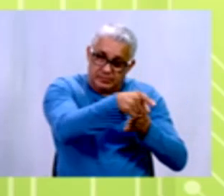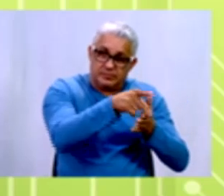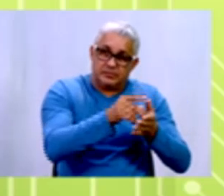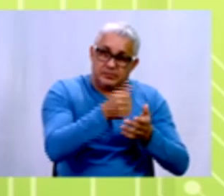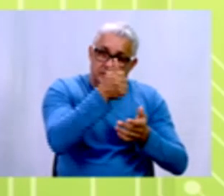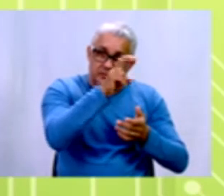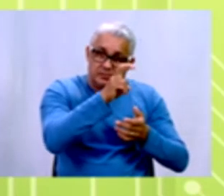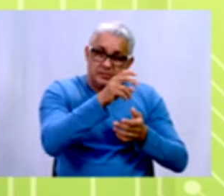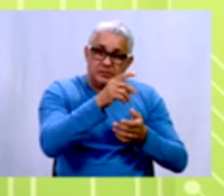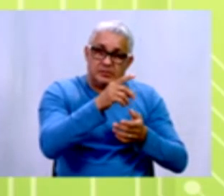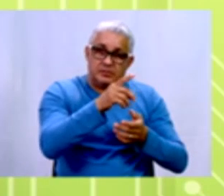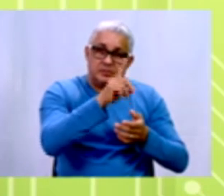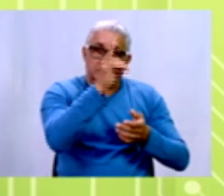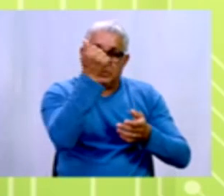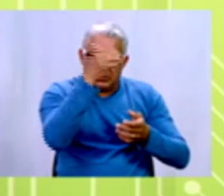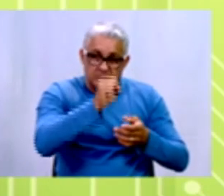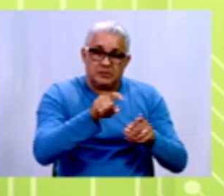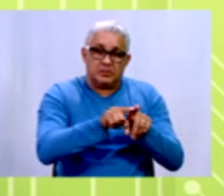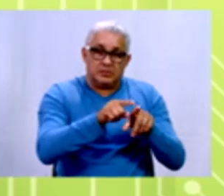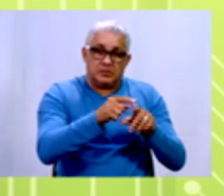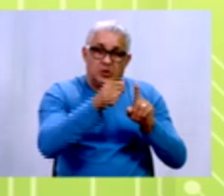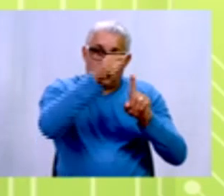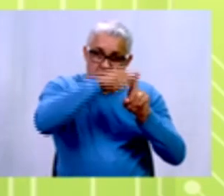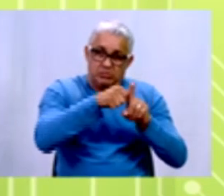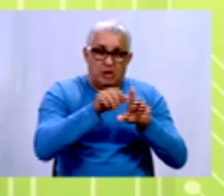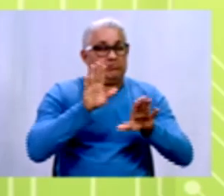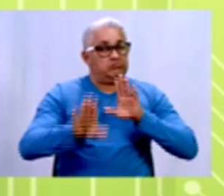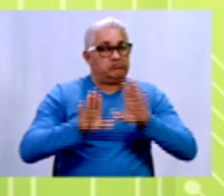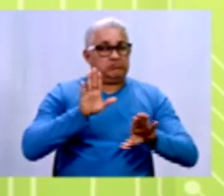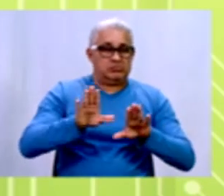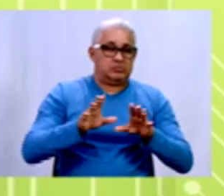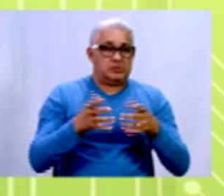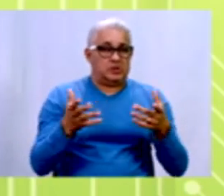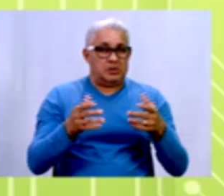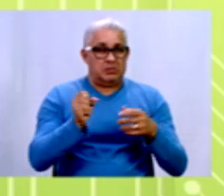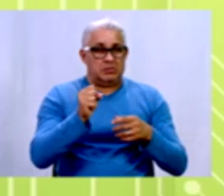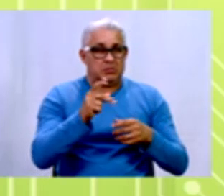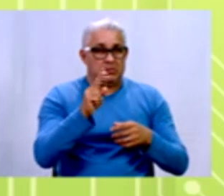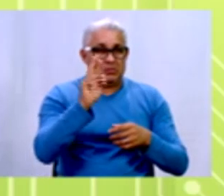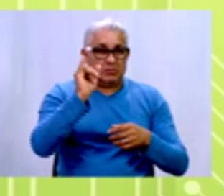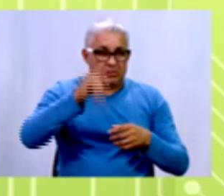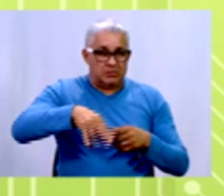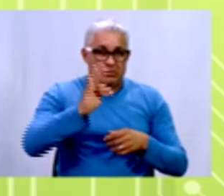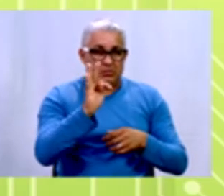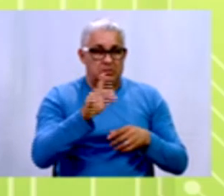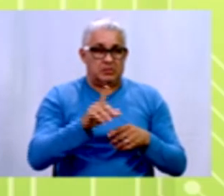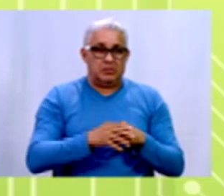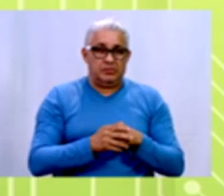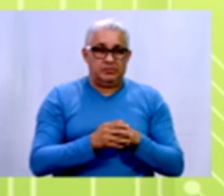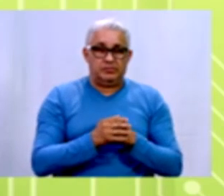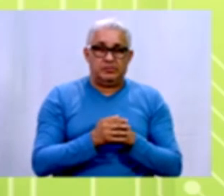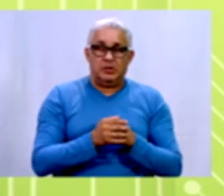15 dias ou naqueles 30 dias, dependendo do tamanho do sprint, certo? Então,